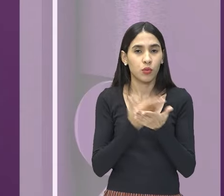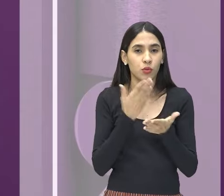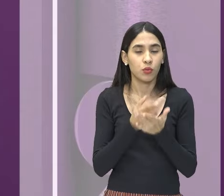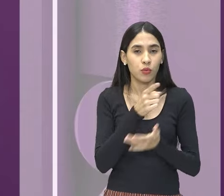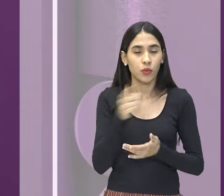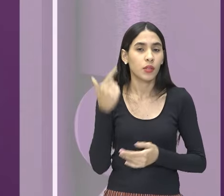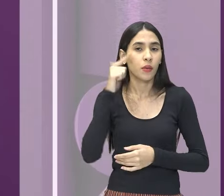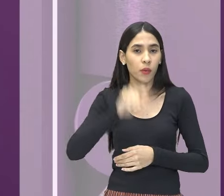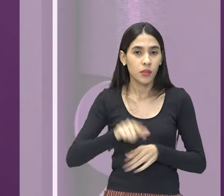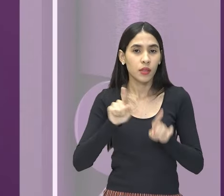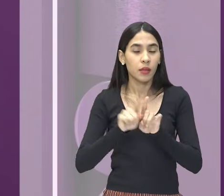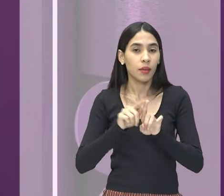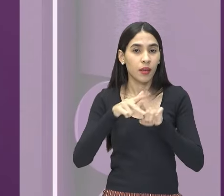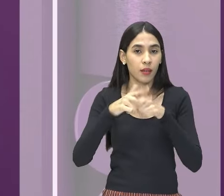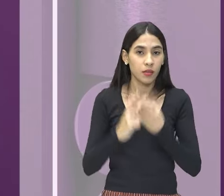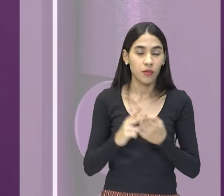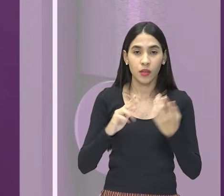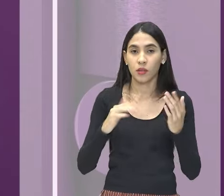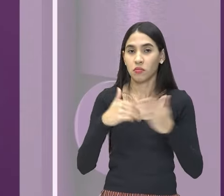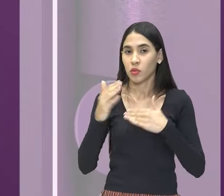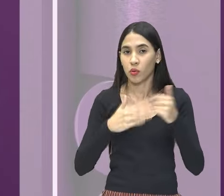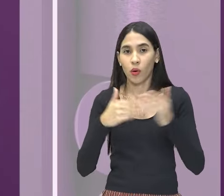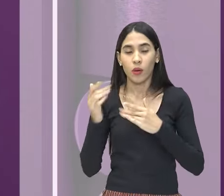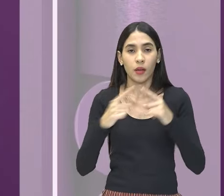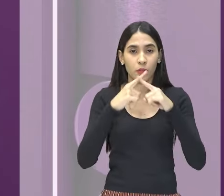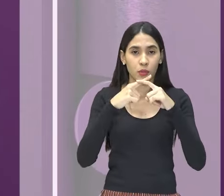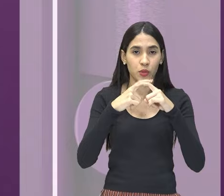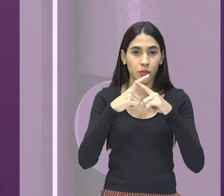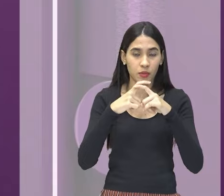você consiga resolver qualquer